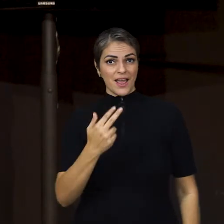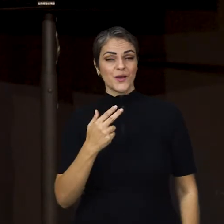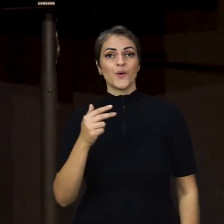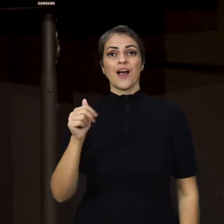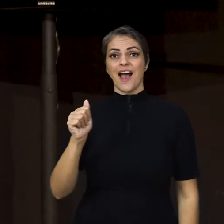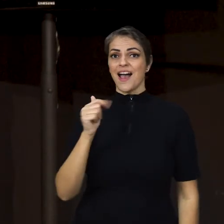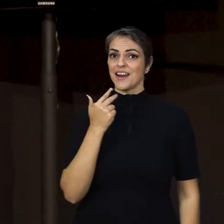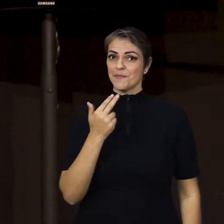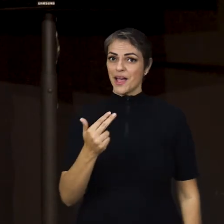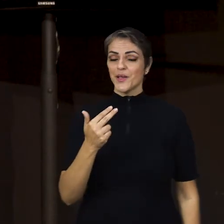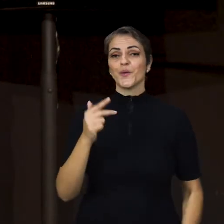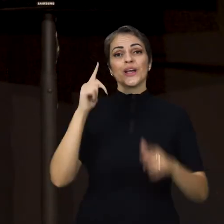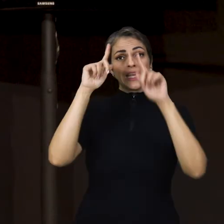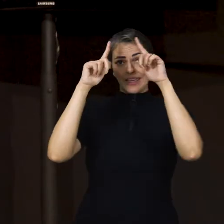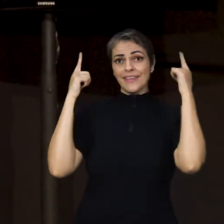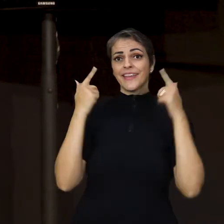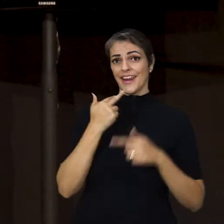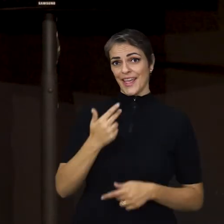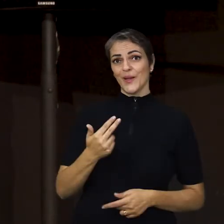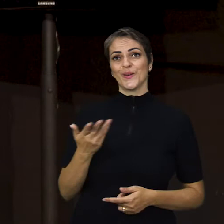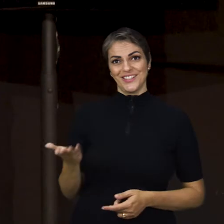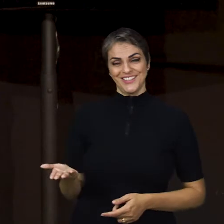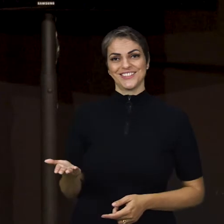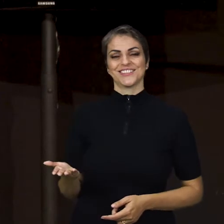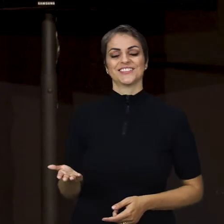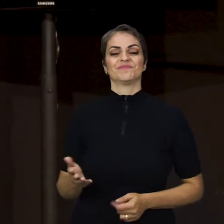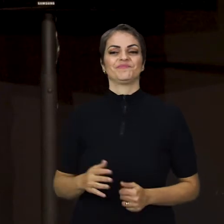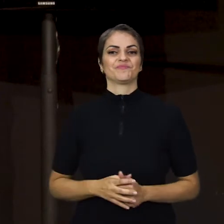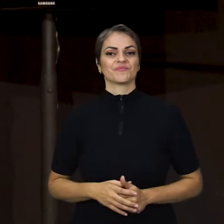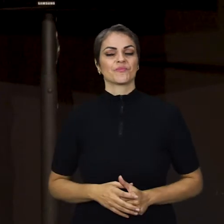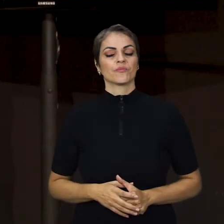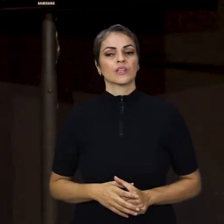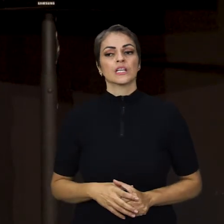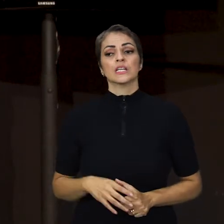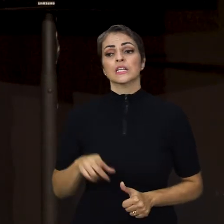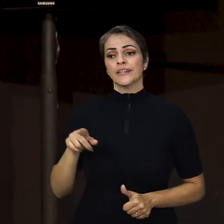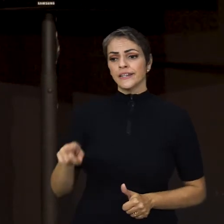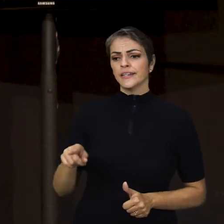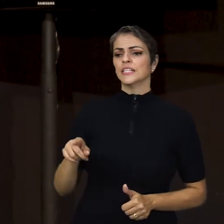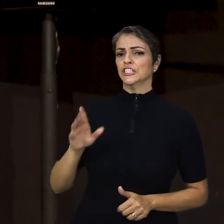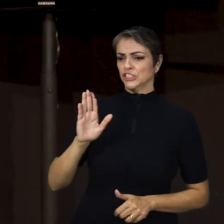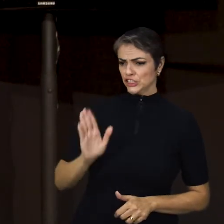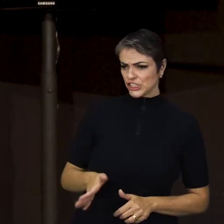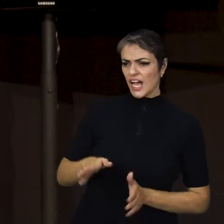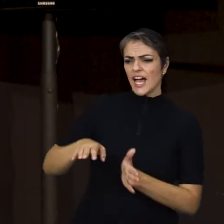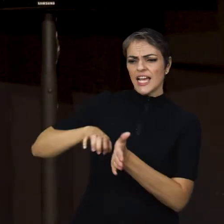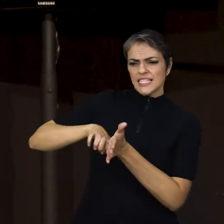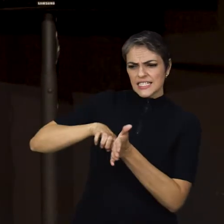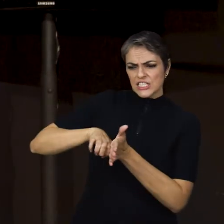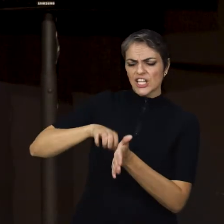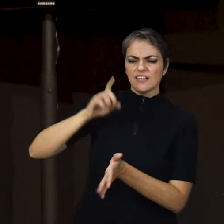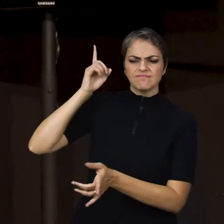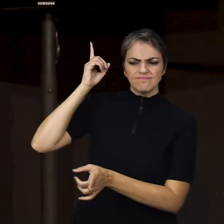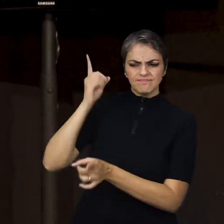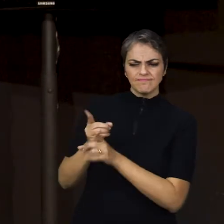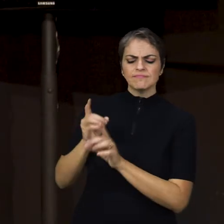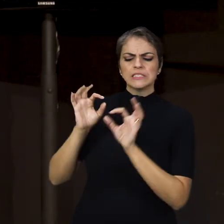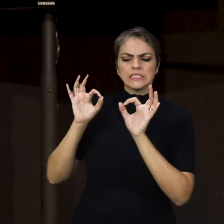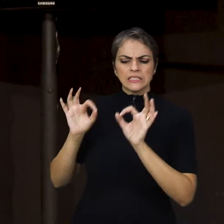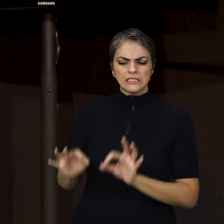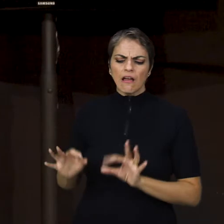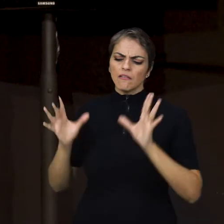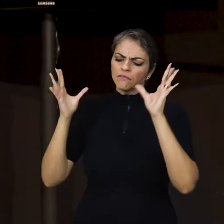do grego. E aí, depois que a exegese sai de cena, que ela já entregou da maneira mais